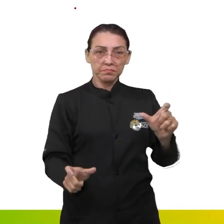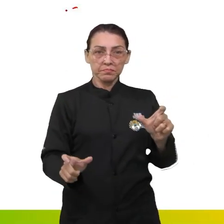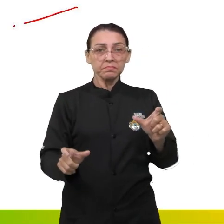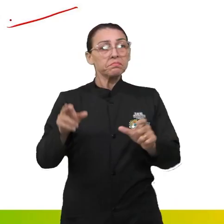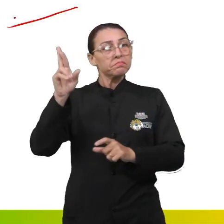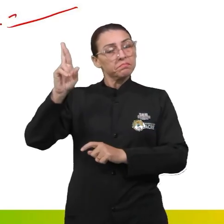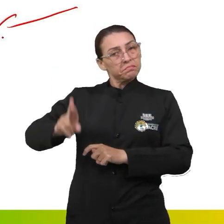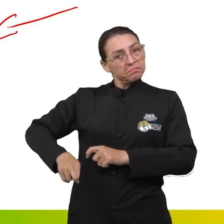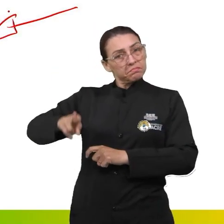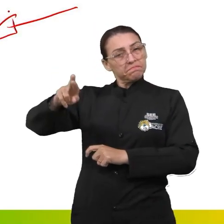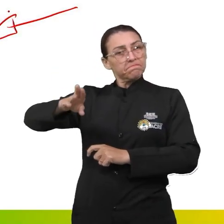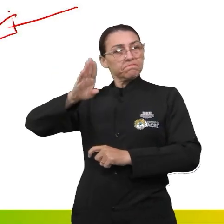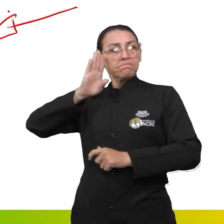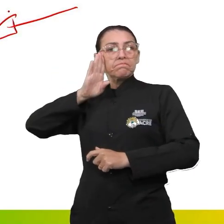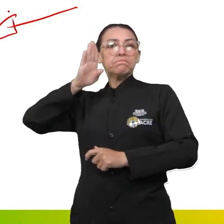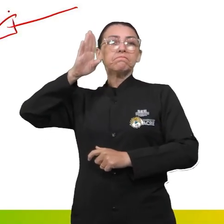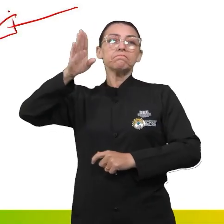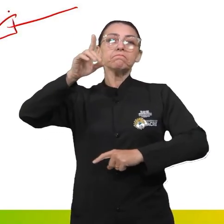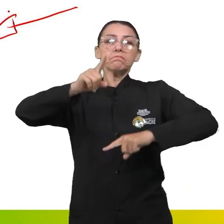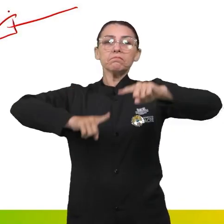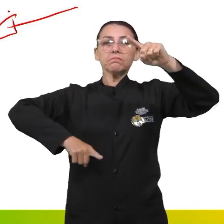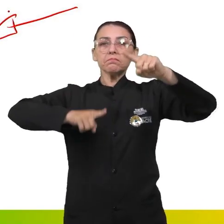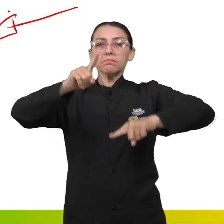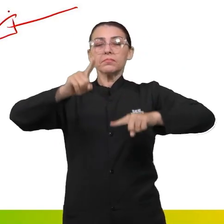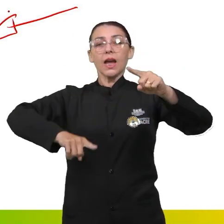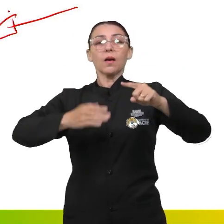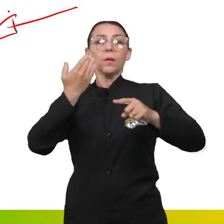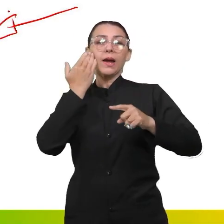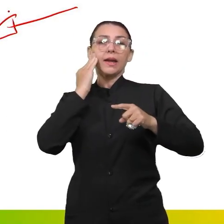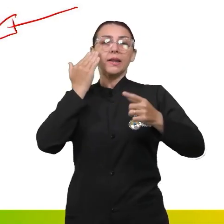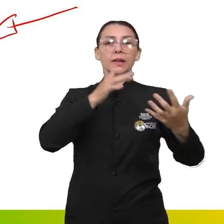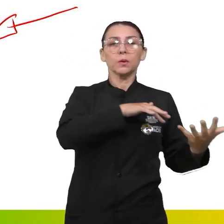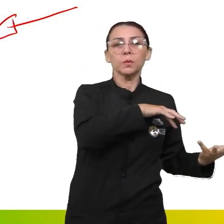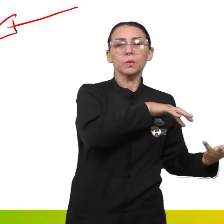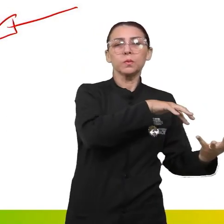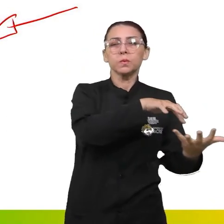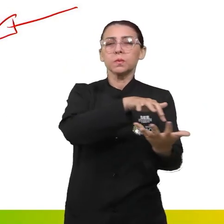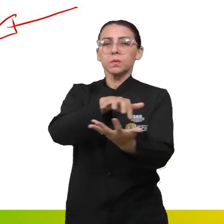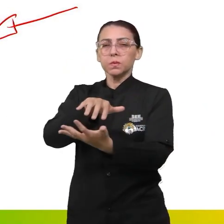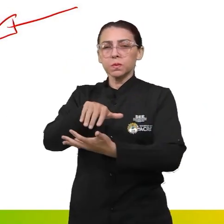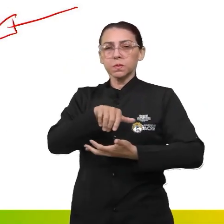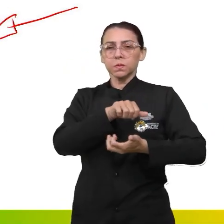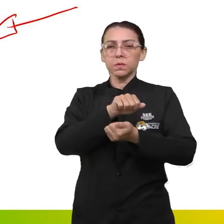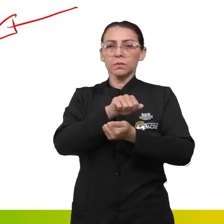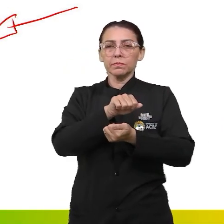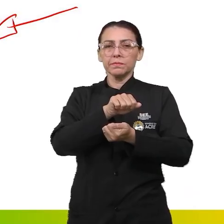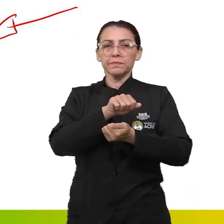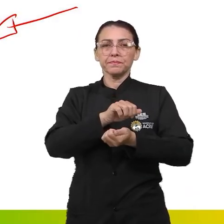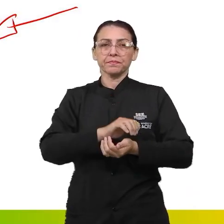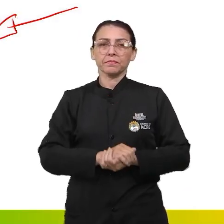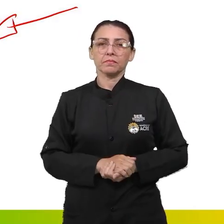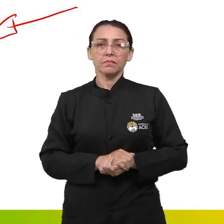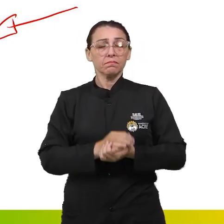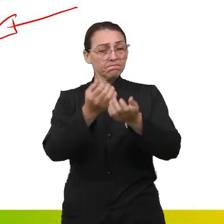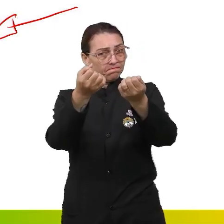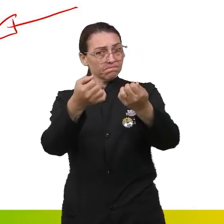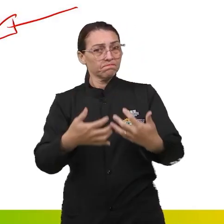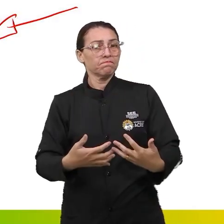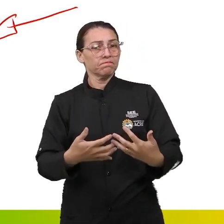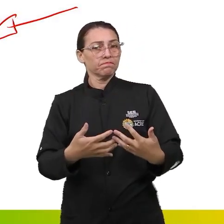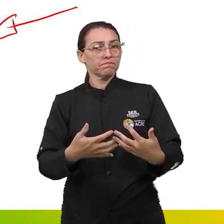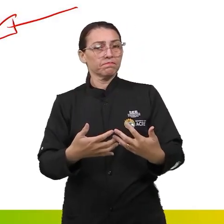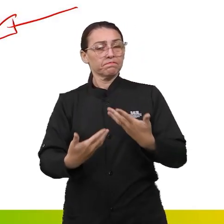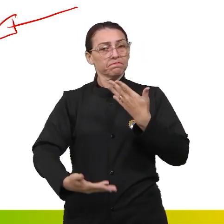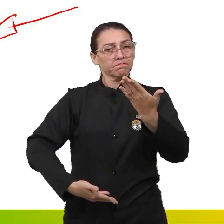A razão vai se tornar a principal ferramenta para se entender, para se explicar e para se